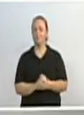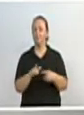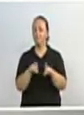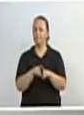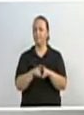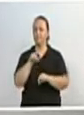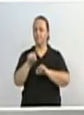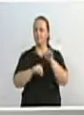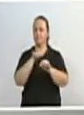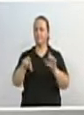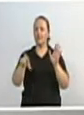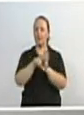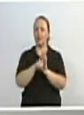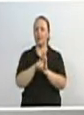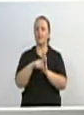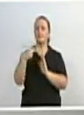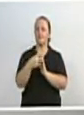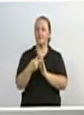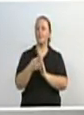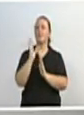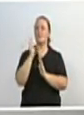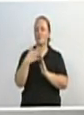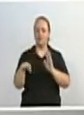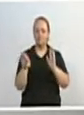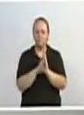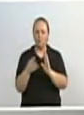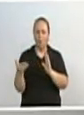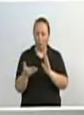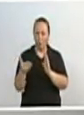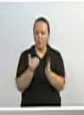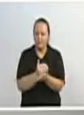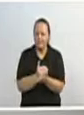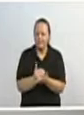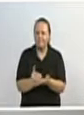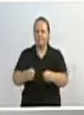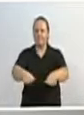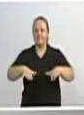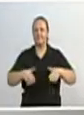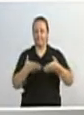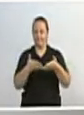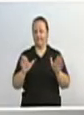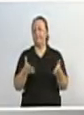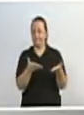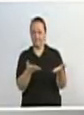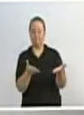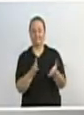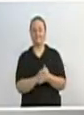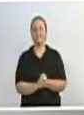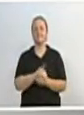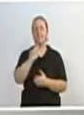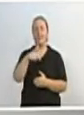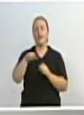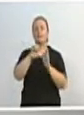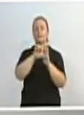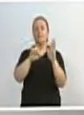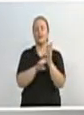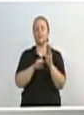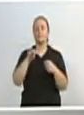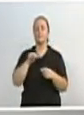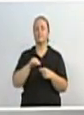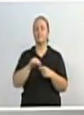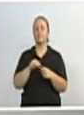segunda legislação que chegou a essa casa, que é a que nós estamos referendando hoje com a nossa audiência pública, Braga, é o Estatuto Municipal da Micro